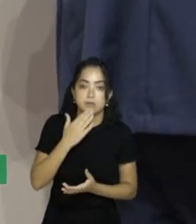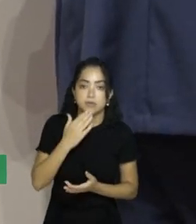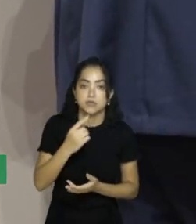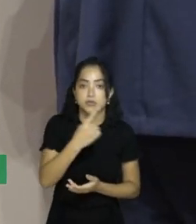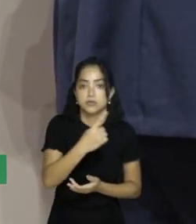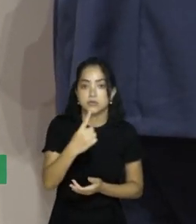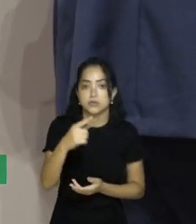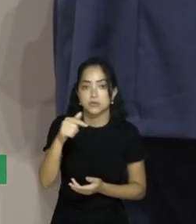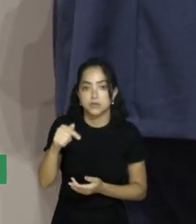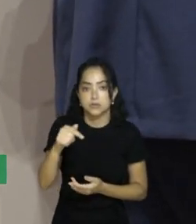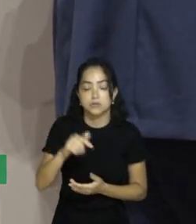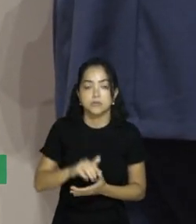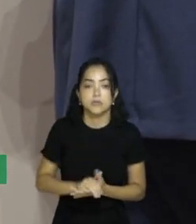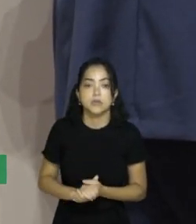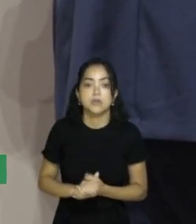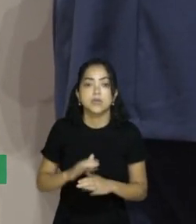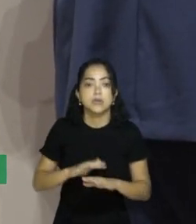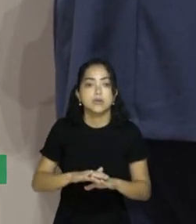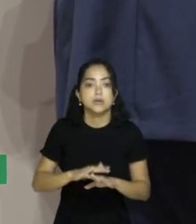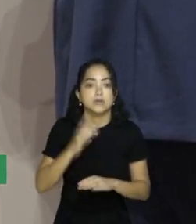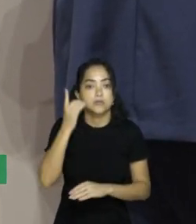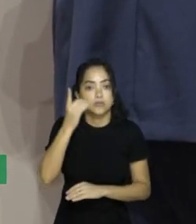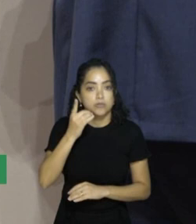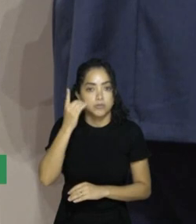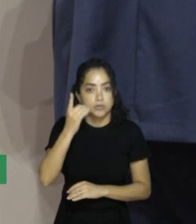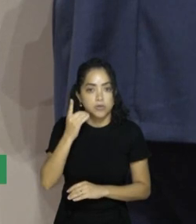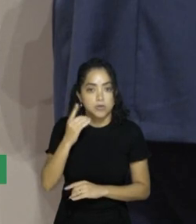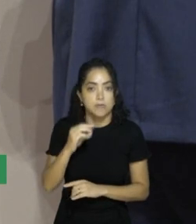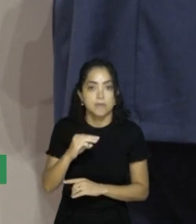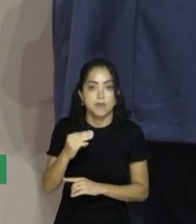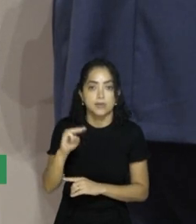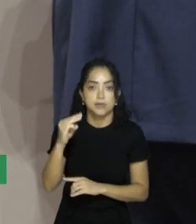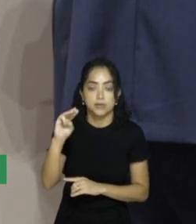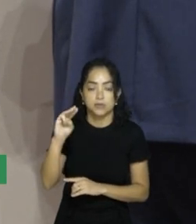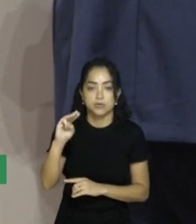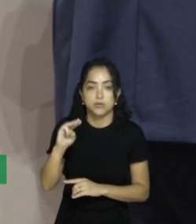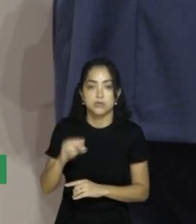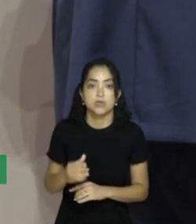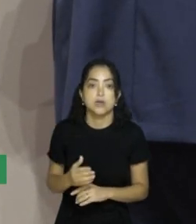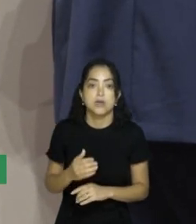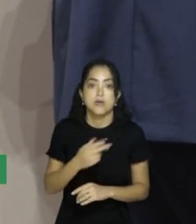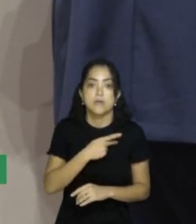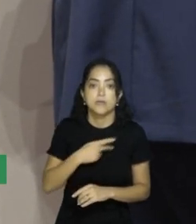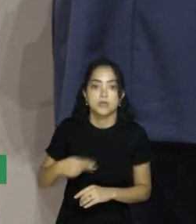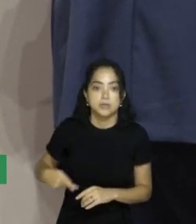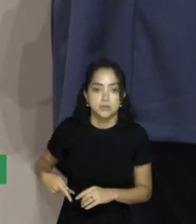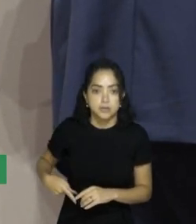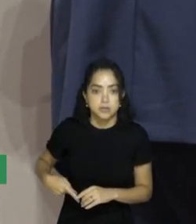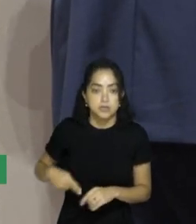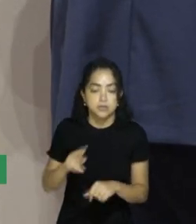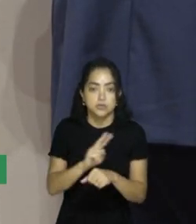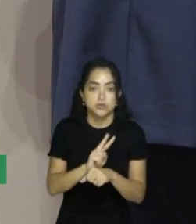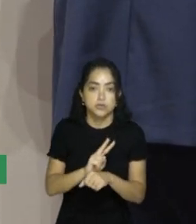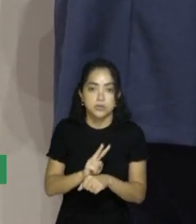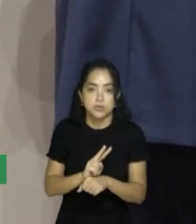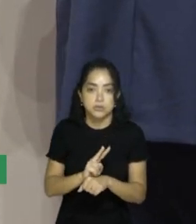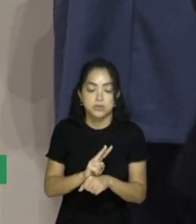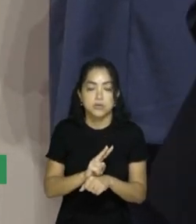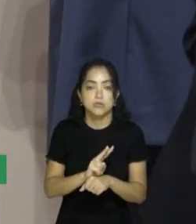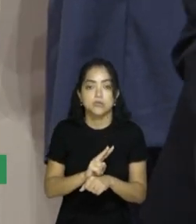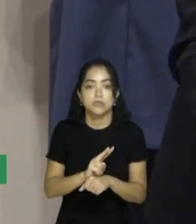117 2023 autoria Deputado Mateus cadorin solicitando o presidente da agência da regulação de serviços públicos Santa